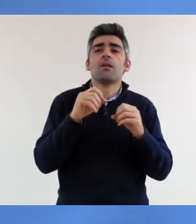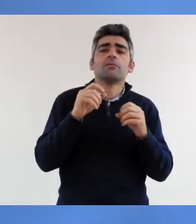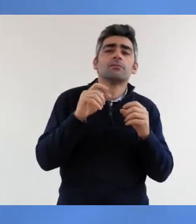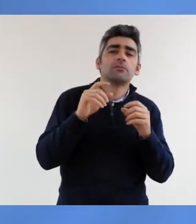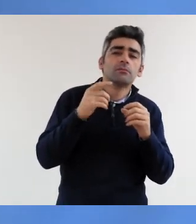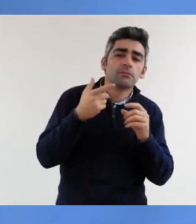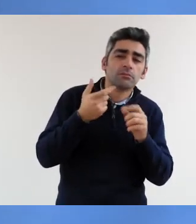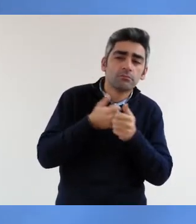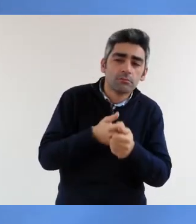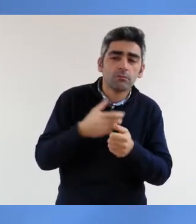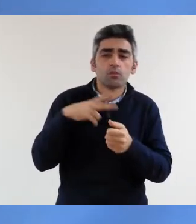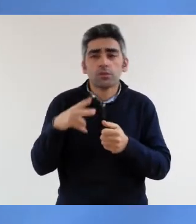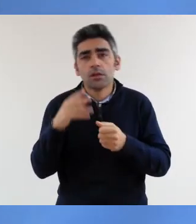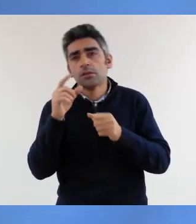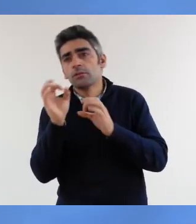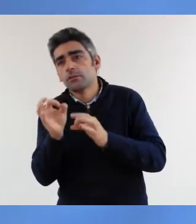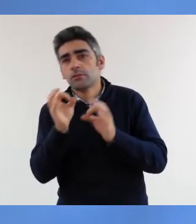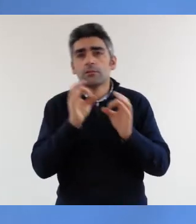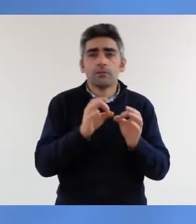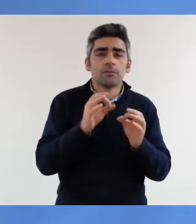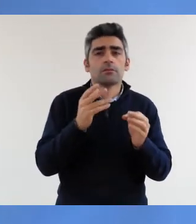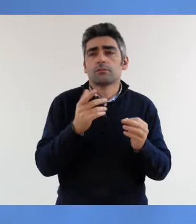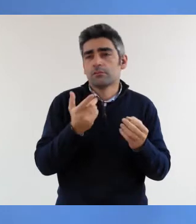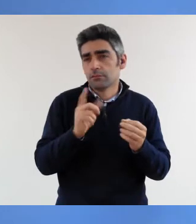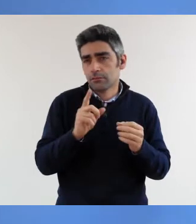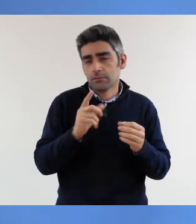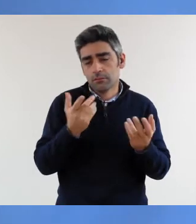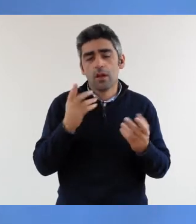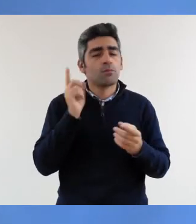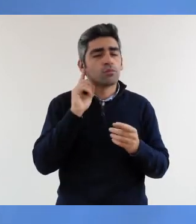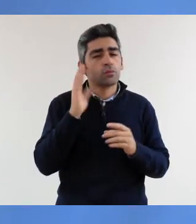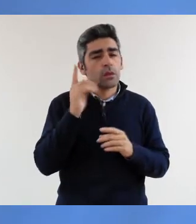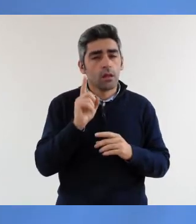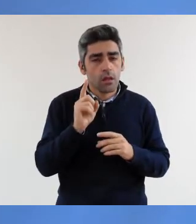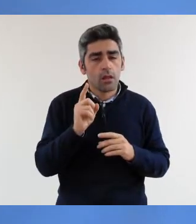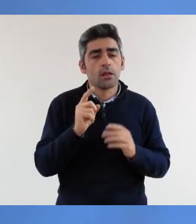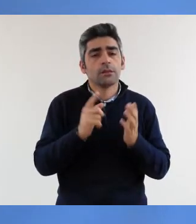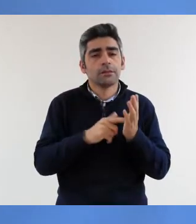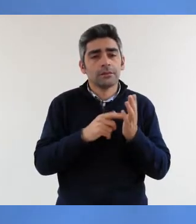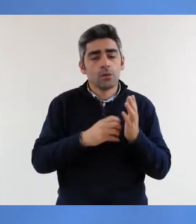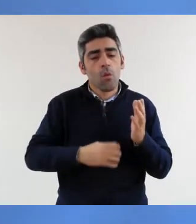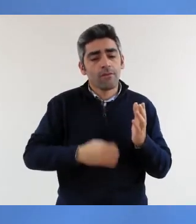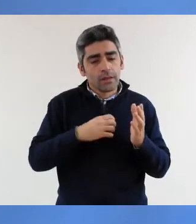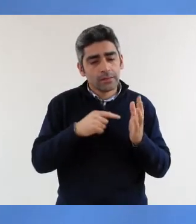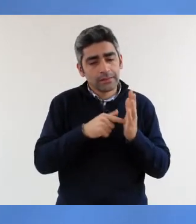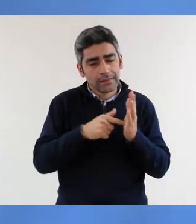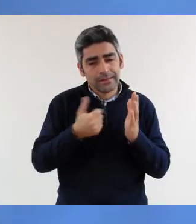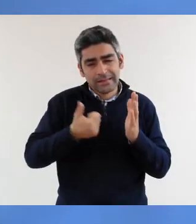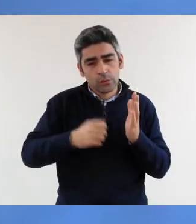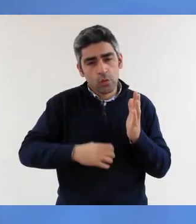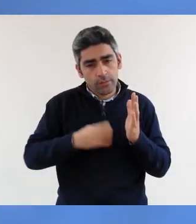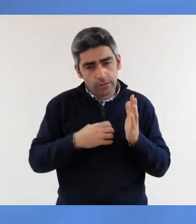pudesse abstrair do progressivo alinhamento ao desalinhamento dos portugueses para que o ato mas o que importa